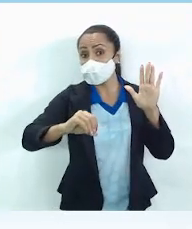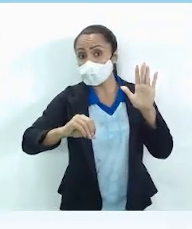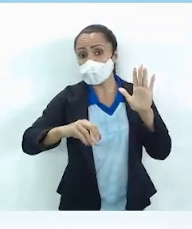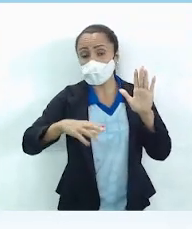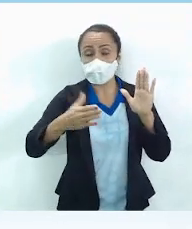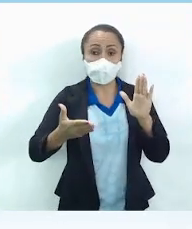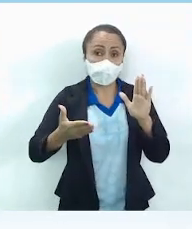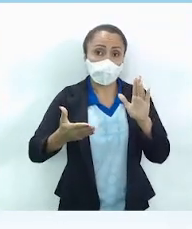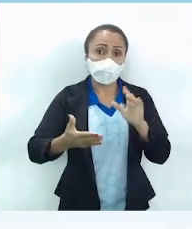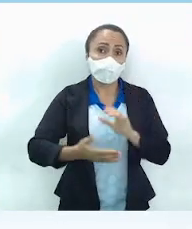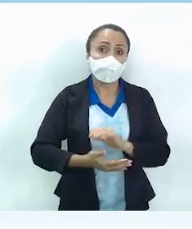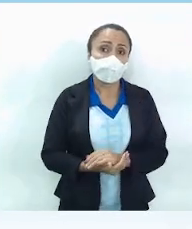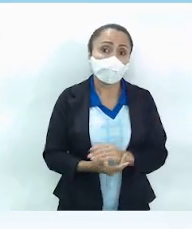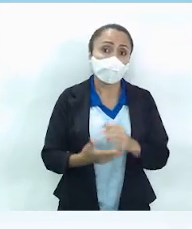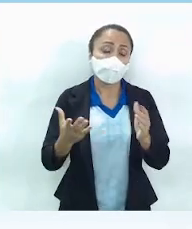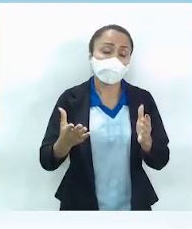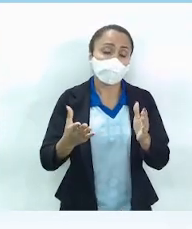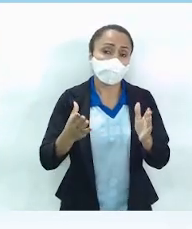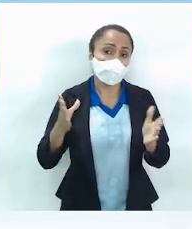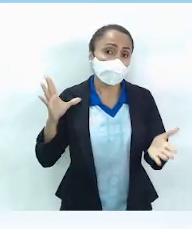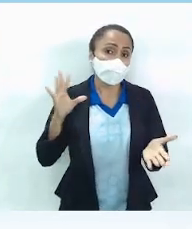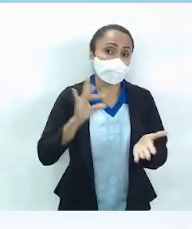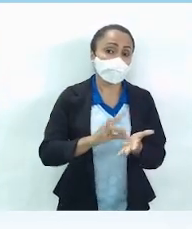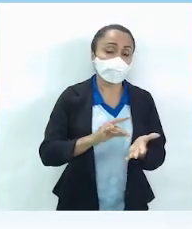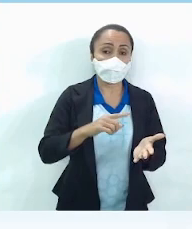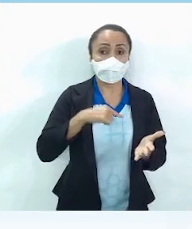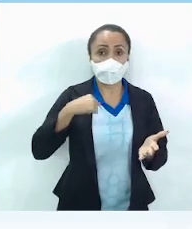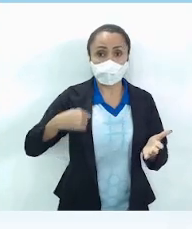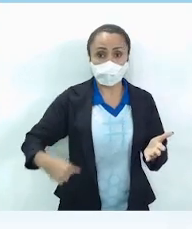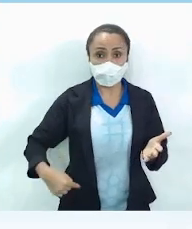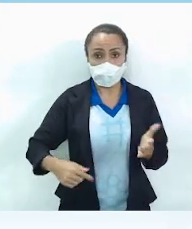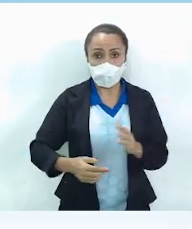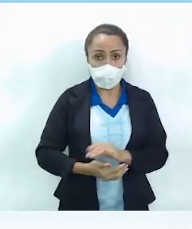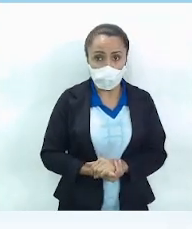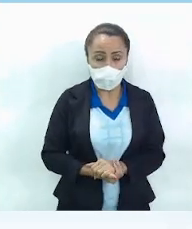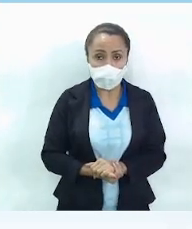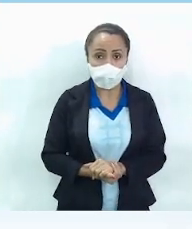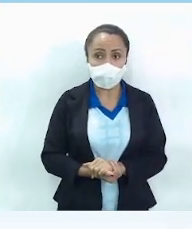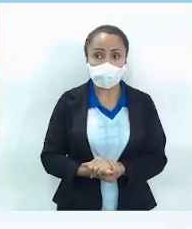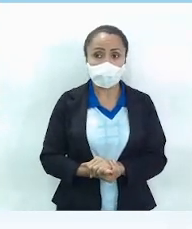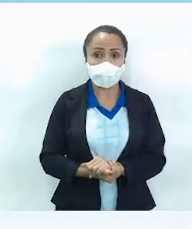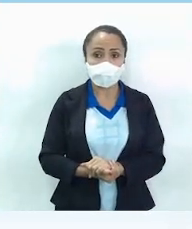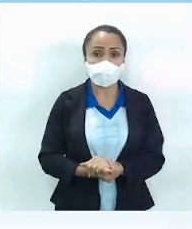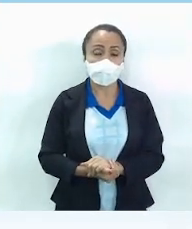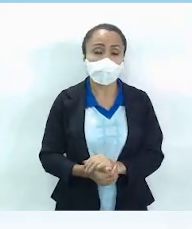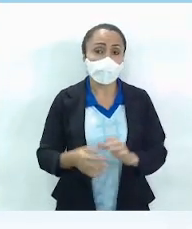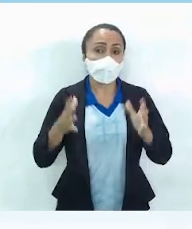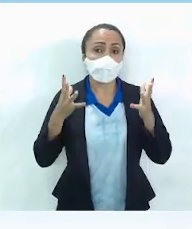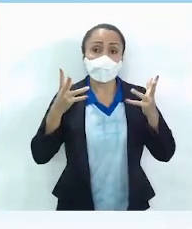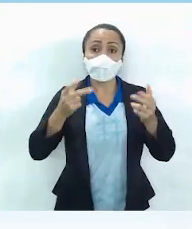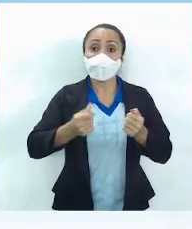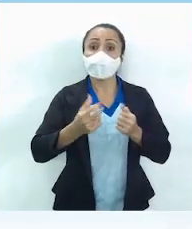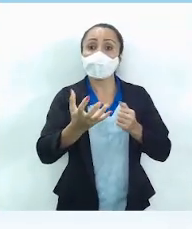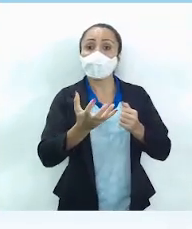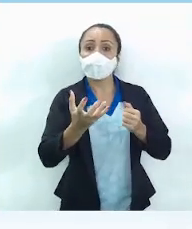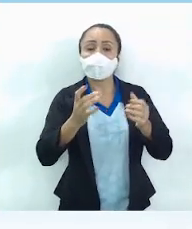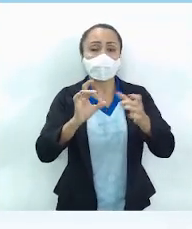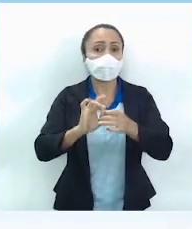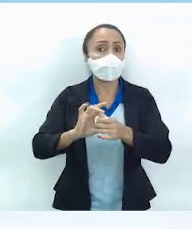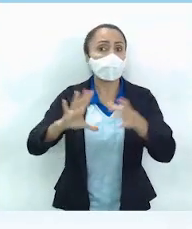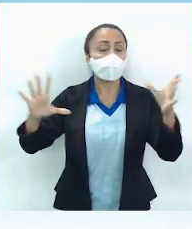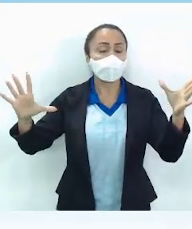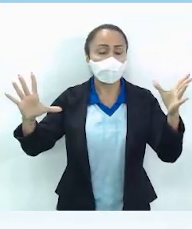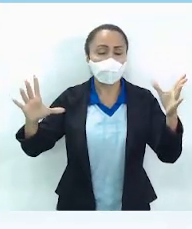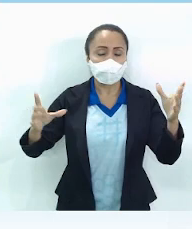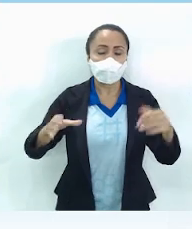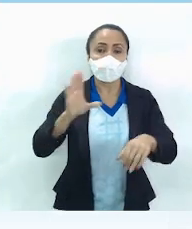e Deng Xiaoping assumiu a China. Quando Deng Xiaoping assumiu a China, todo mundo queria a China aberta ao